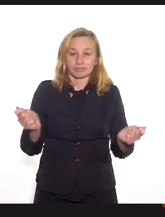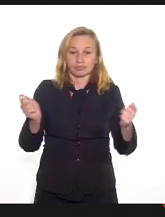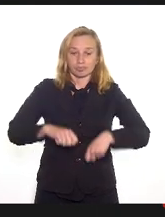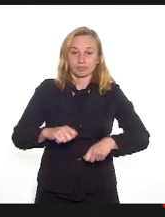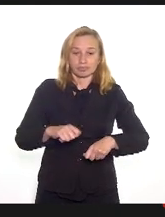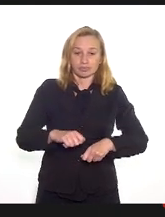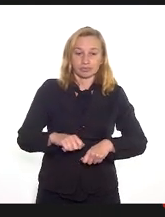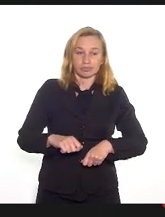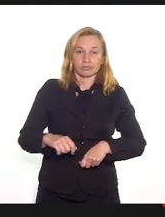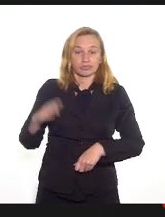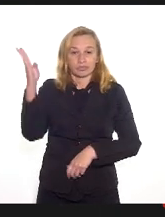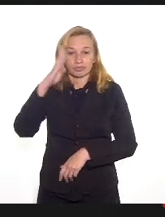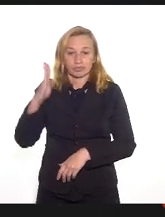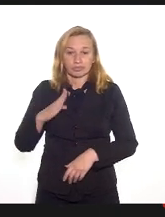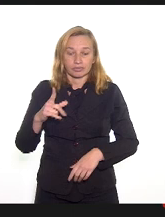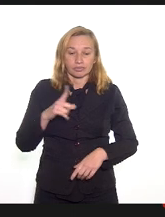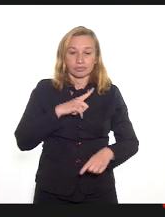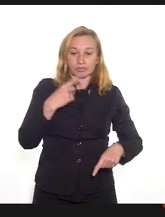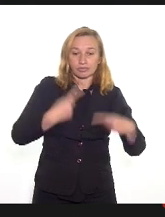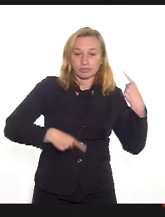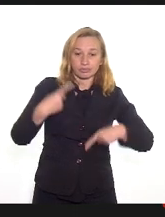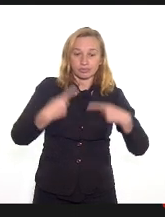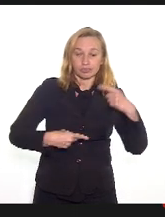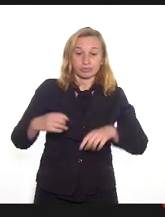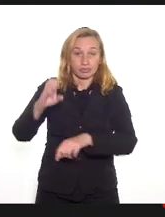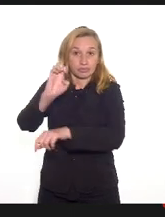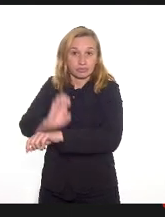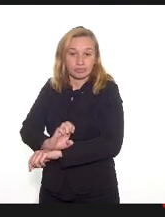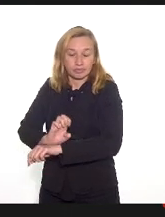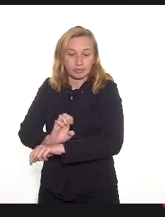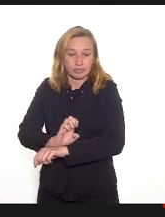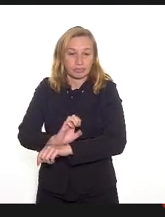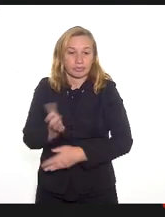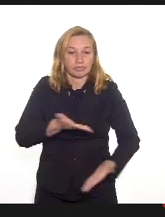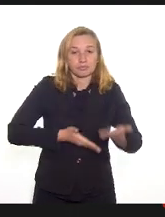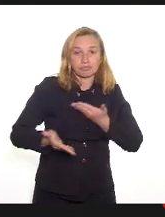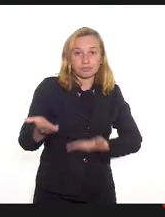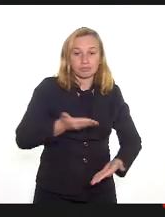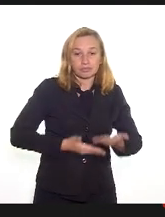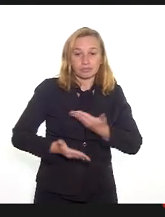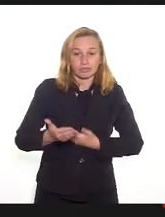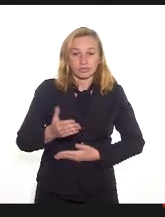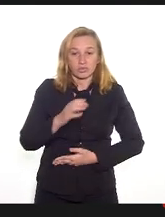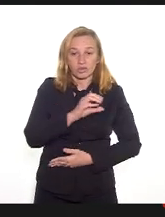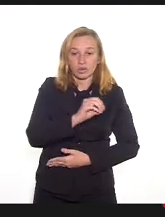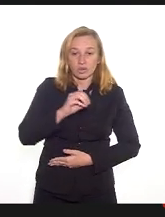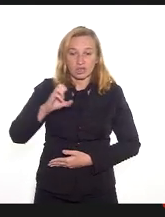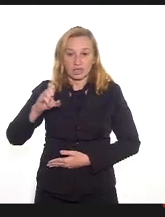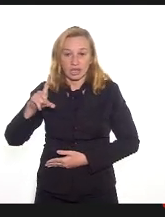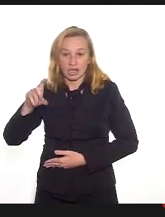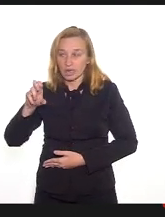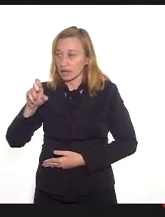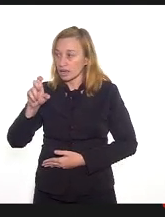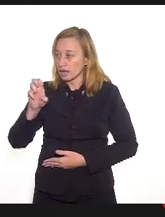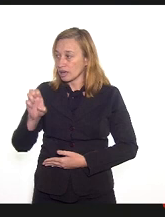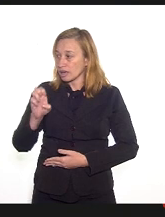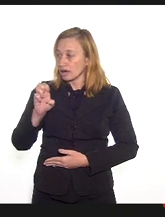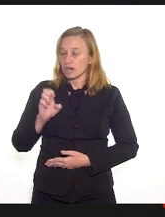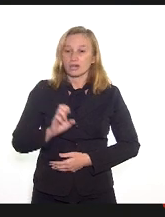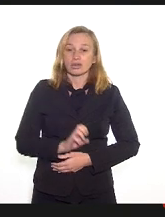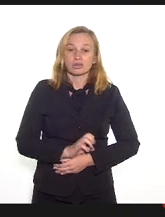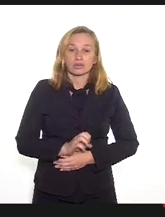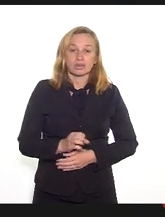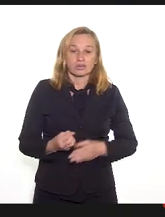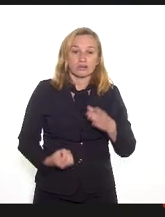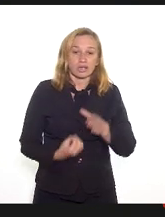e o Brasil ter como uma política de Estado a participação da OCDE, já é uma externalidade que vai